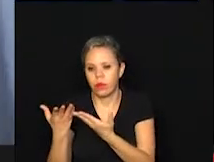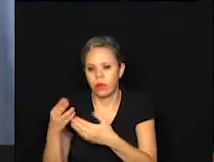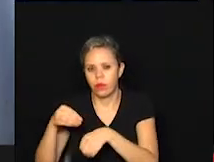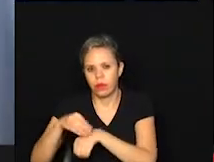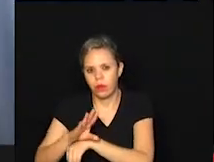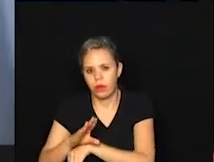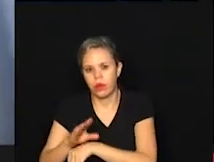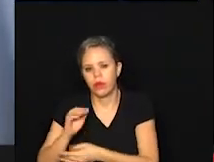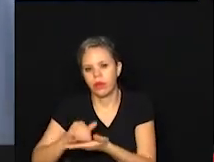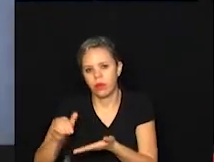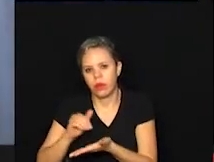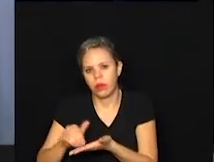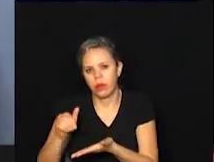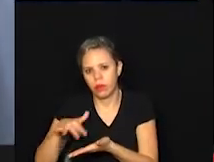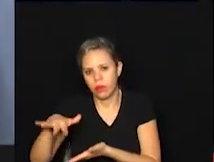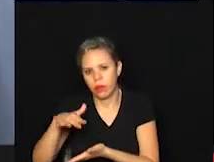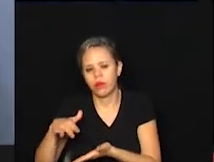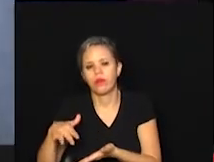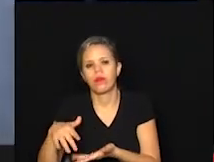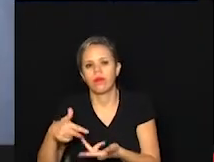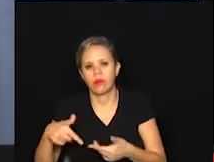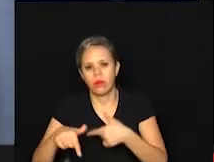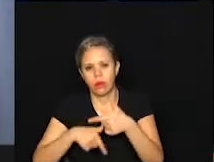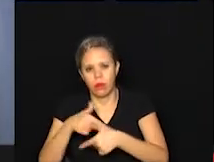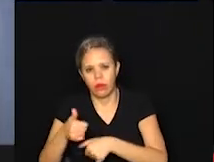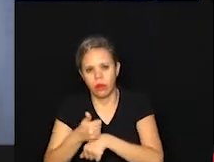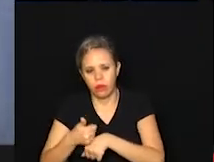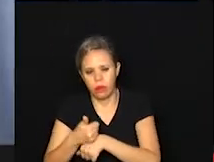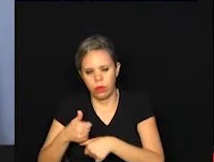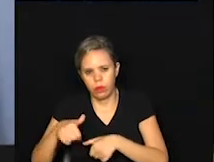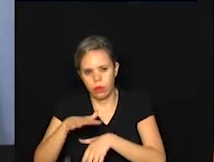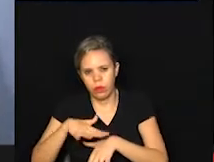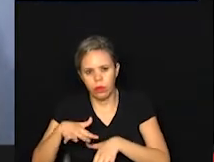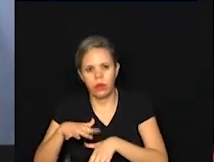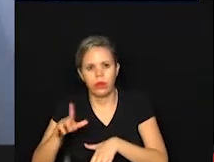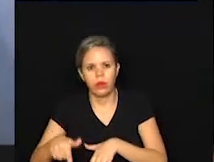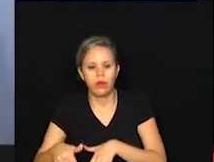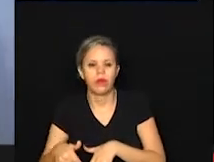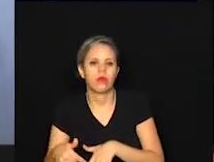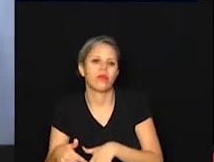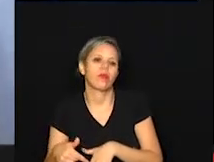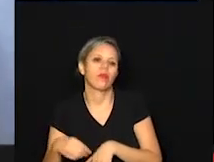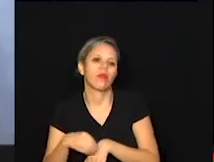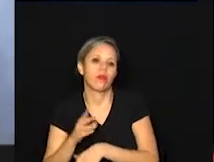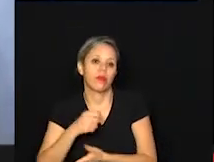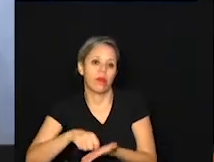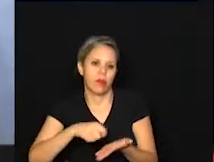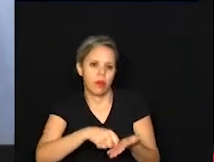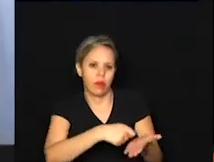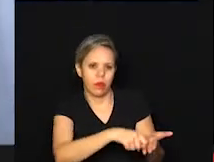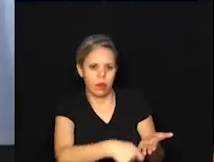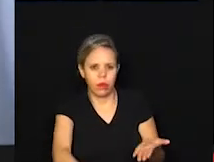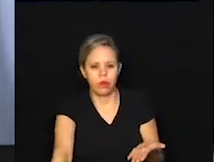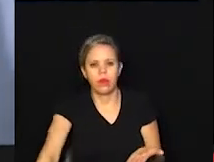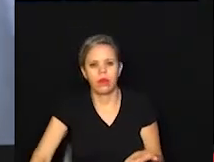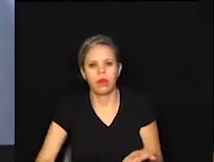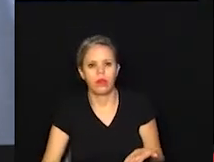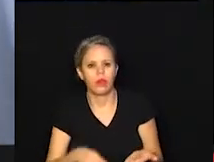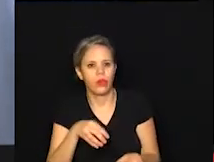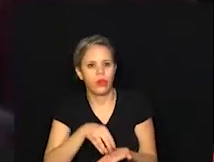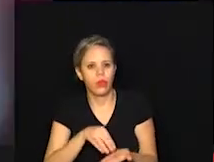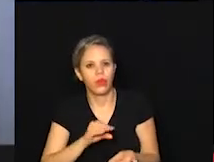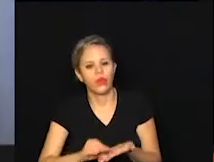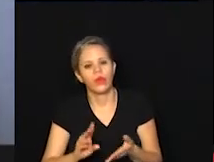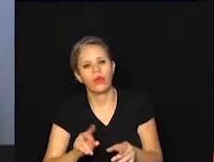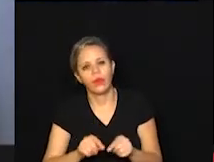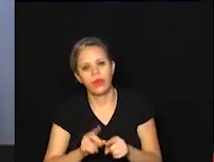ao secretariado das pastas que estão de estar assinando. E o fundo ele